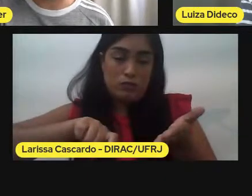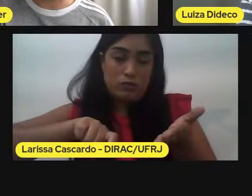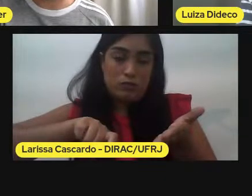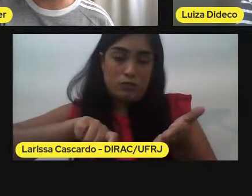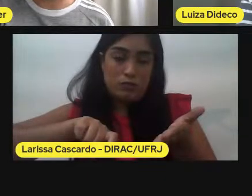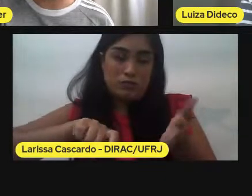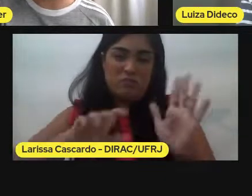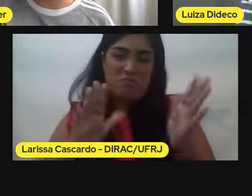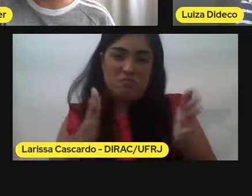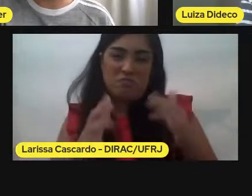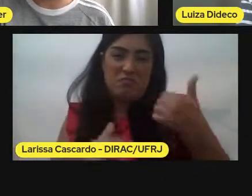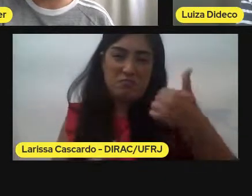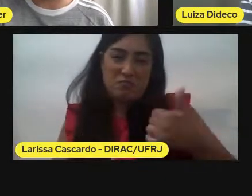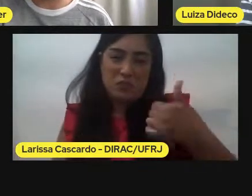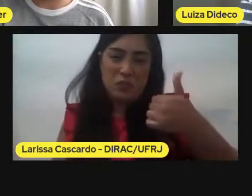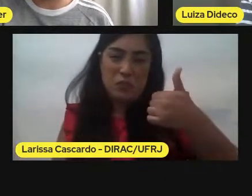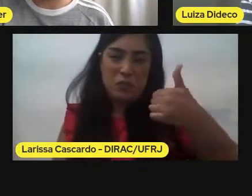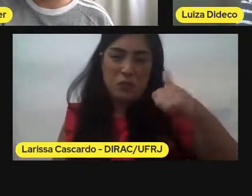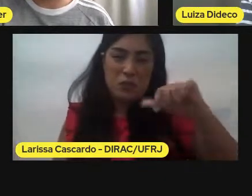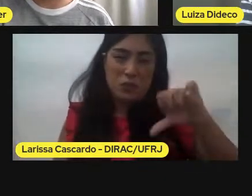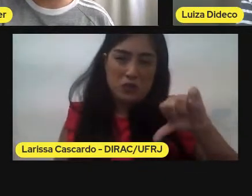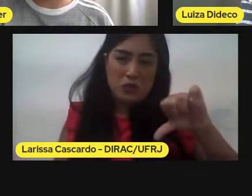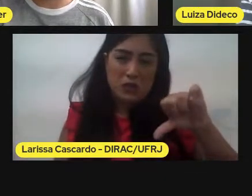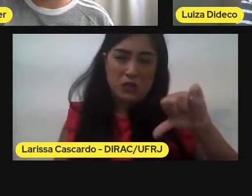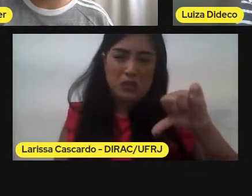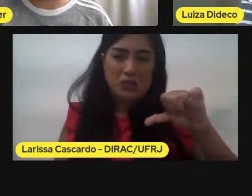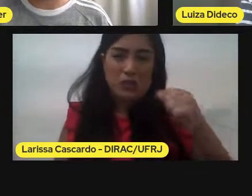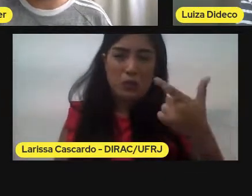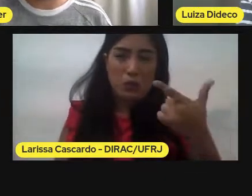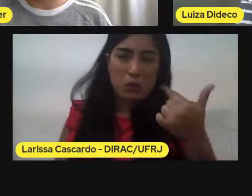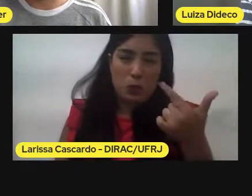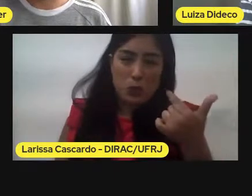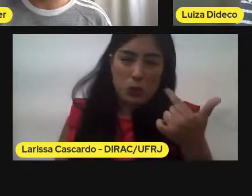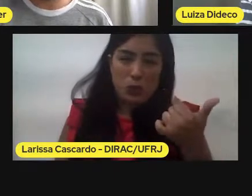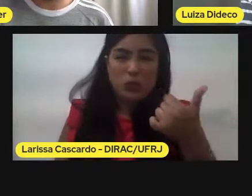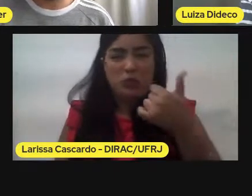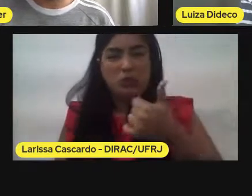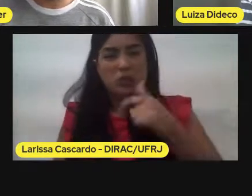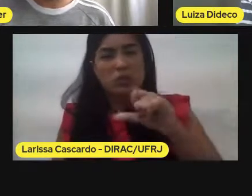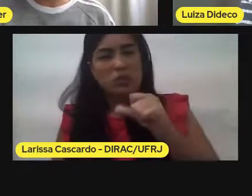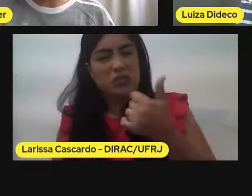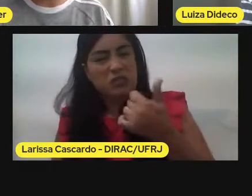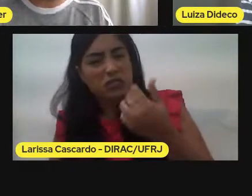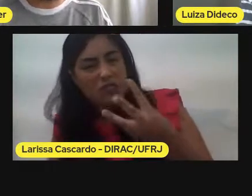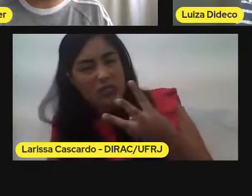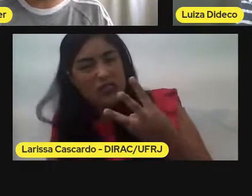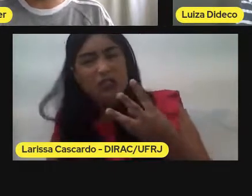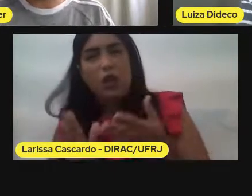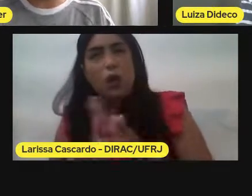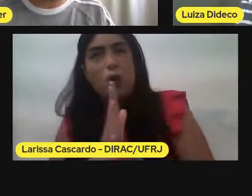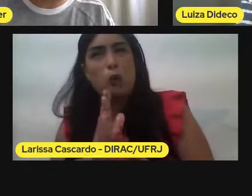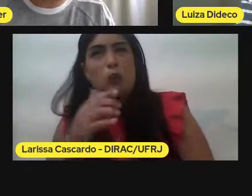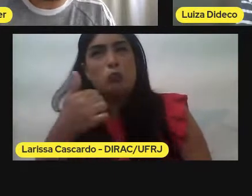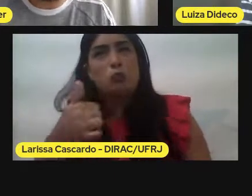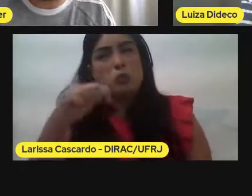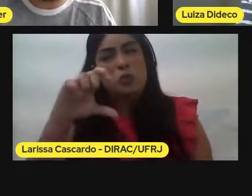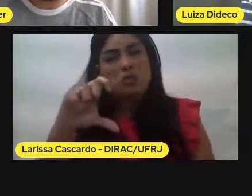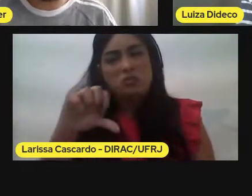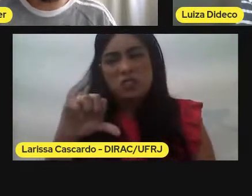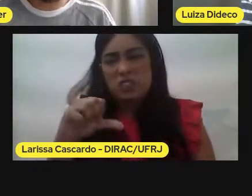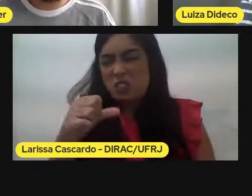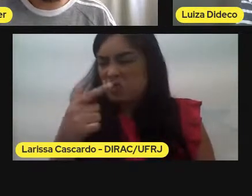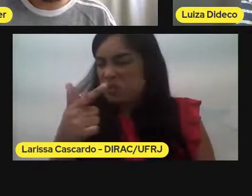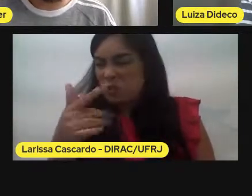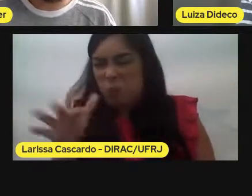entre 1912, 13 e 1920 e poucos, e papéis que foram escritos depois de